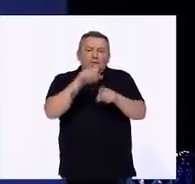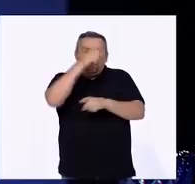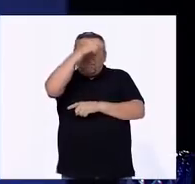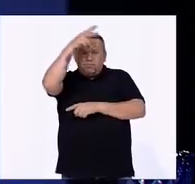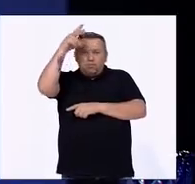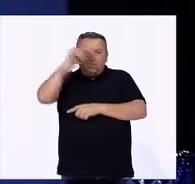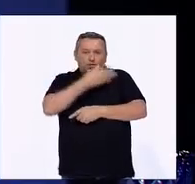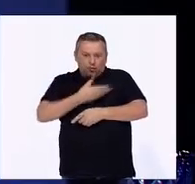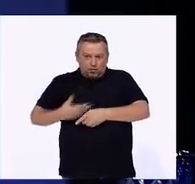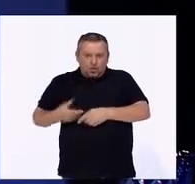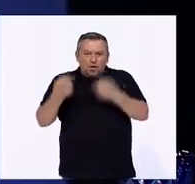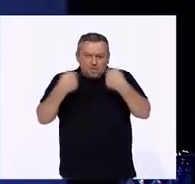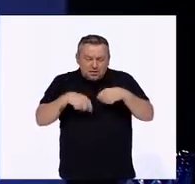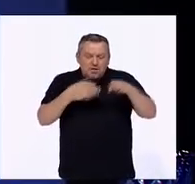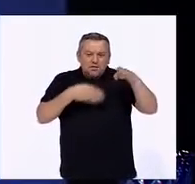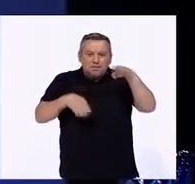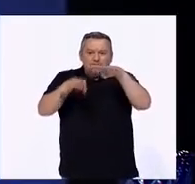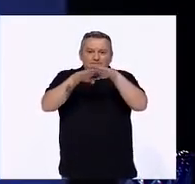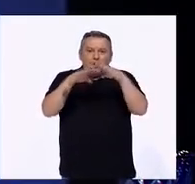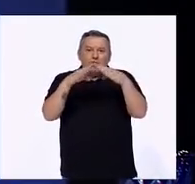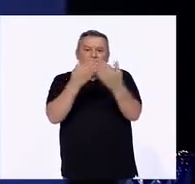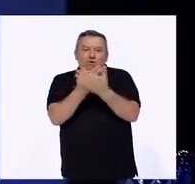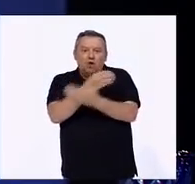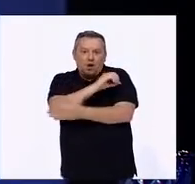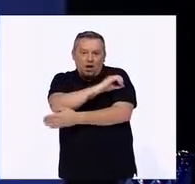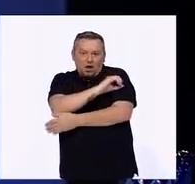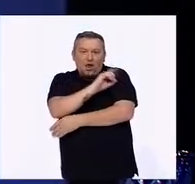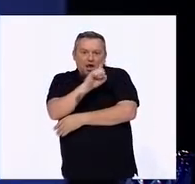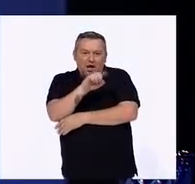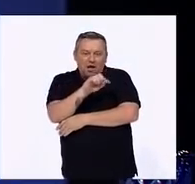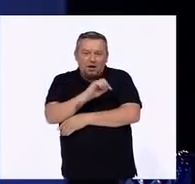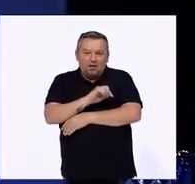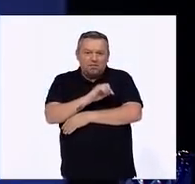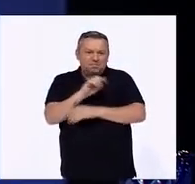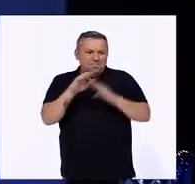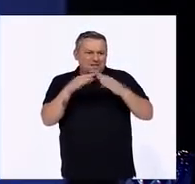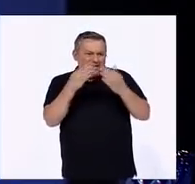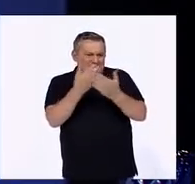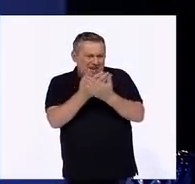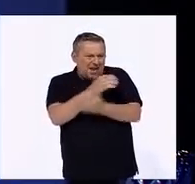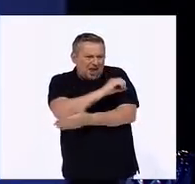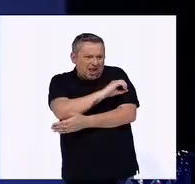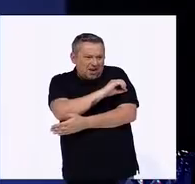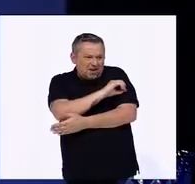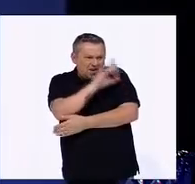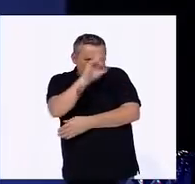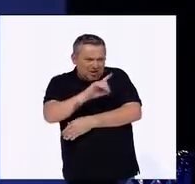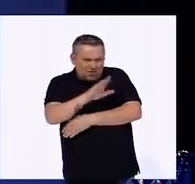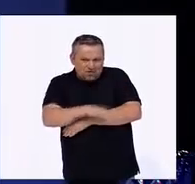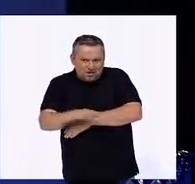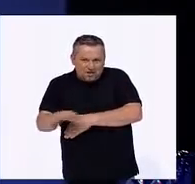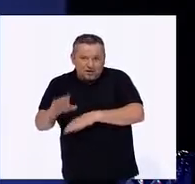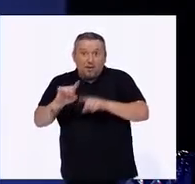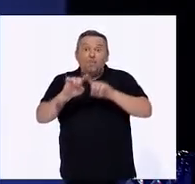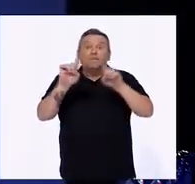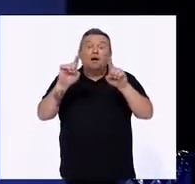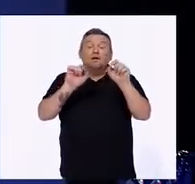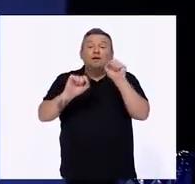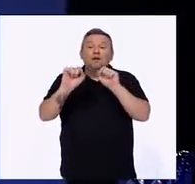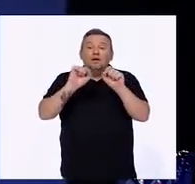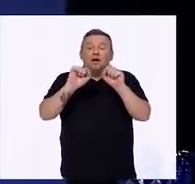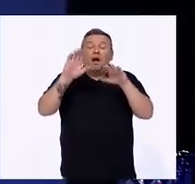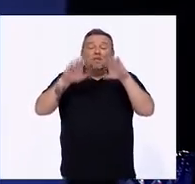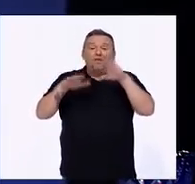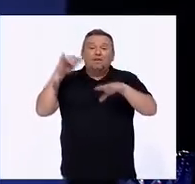igualdade existir. Creche é um deles. O que, que creche tem a ver com mulher? Nada, creche é um direito de criança, né? Só que quem deixa de ir para o